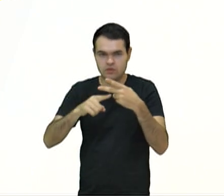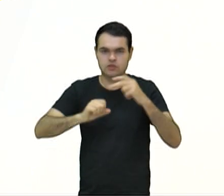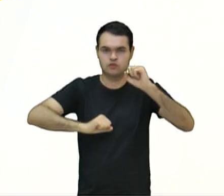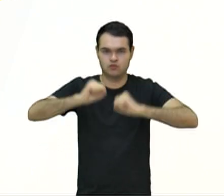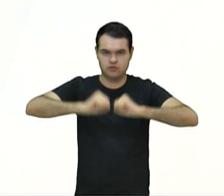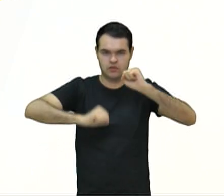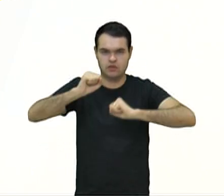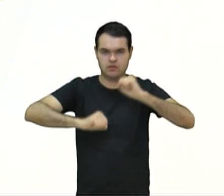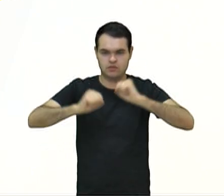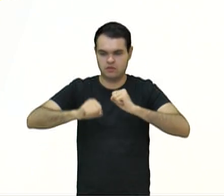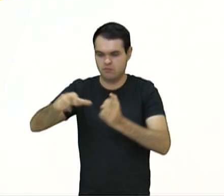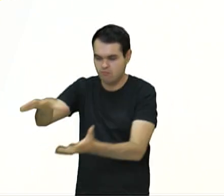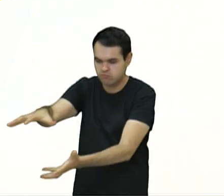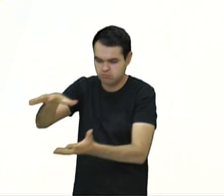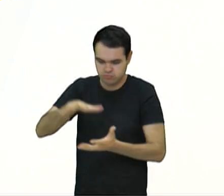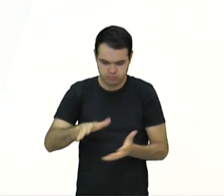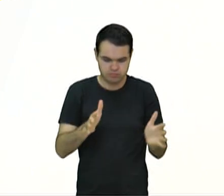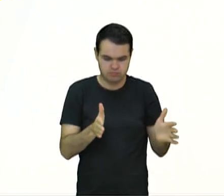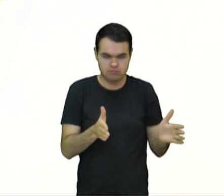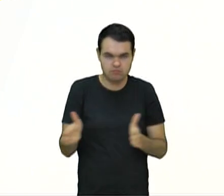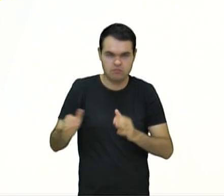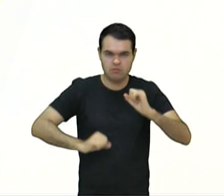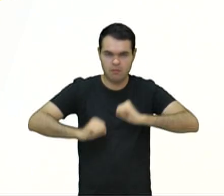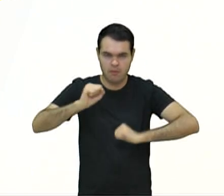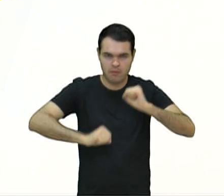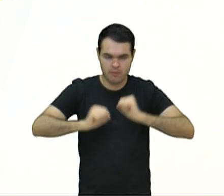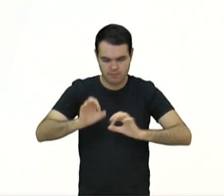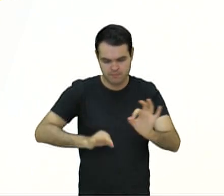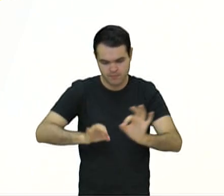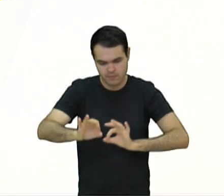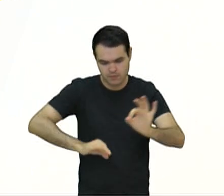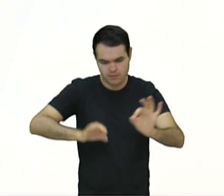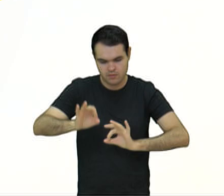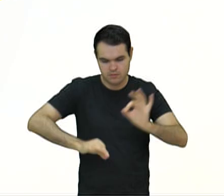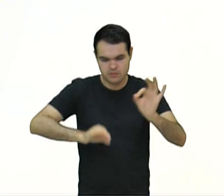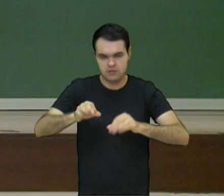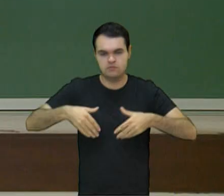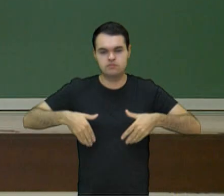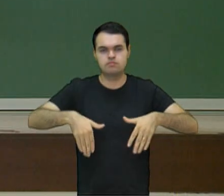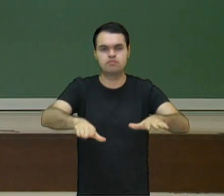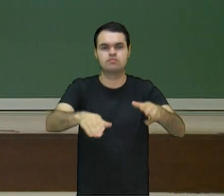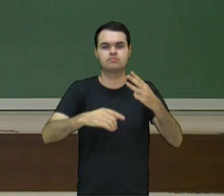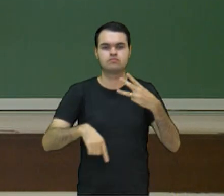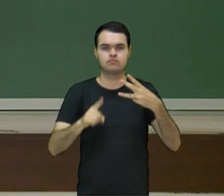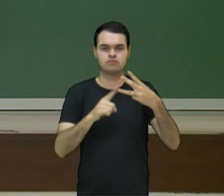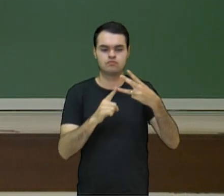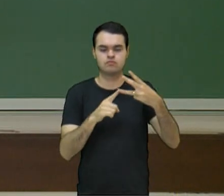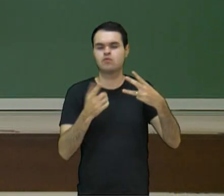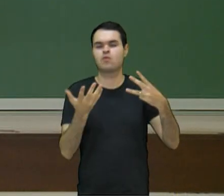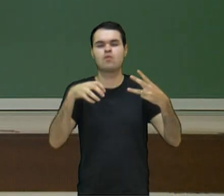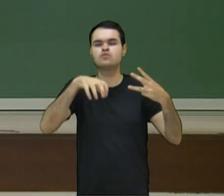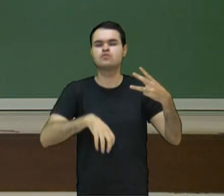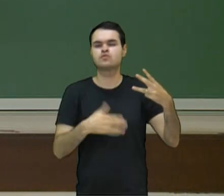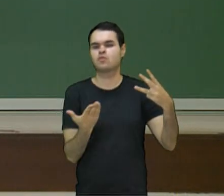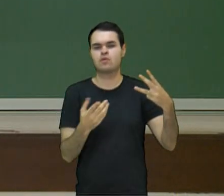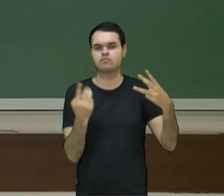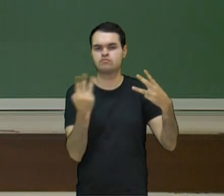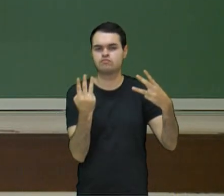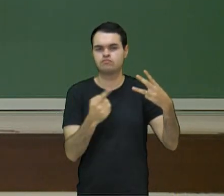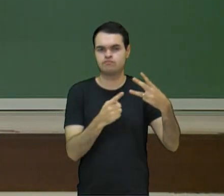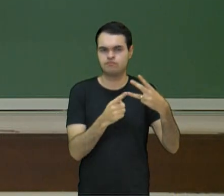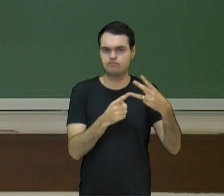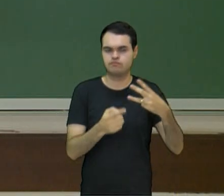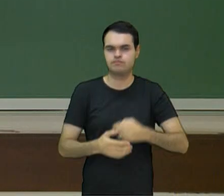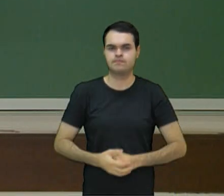são industrializados e preparados para chegarem no terceiro setor. Qual é o terceiro setor da